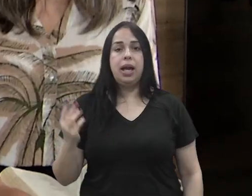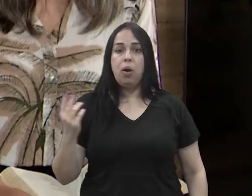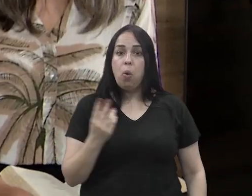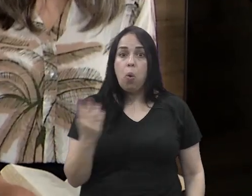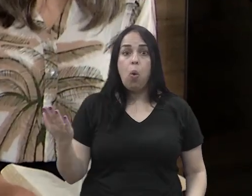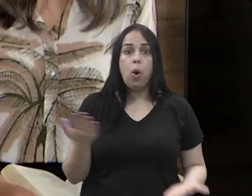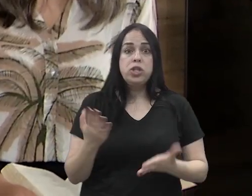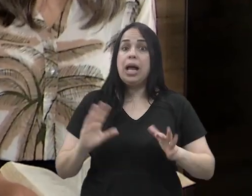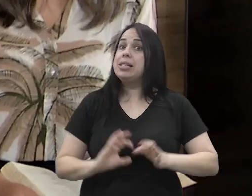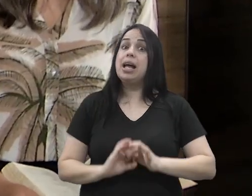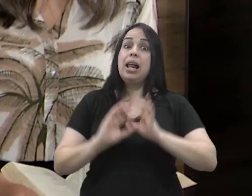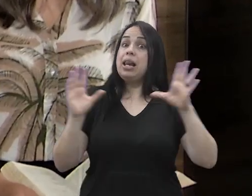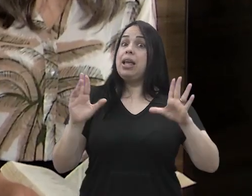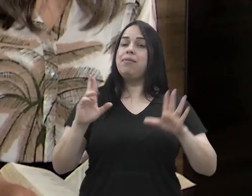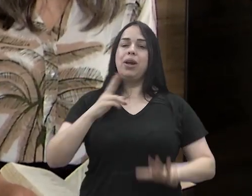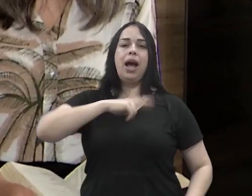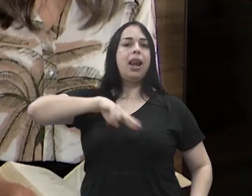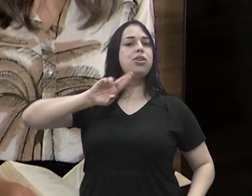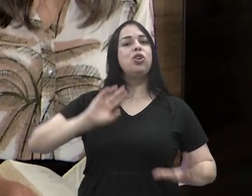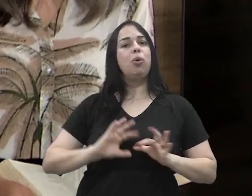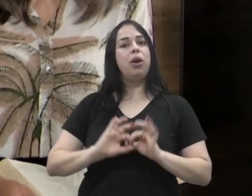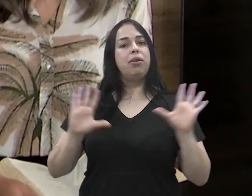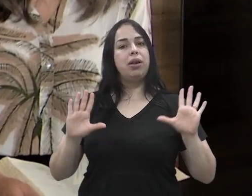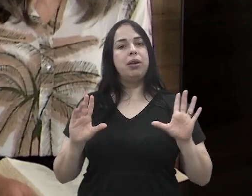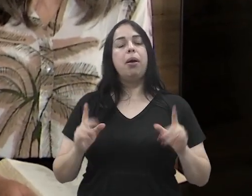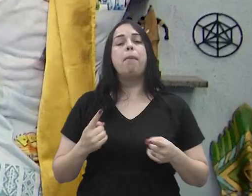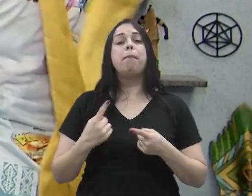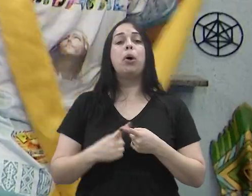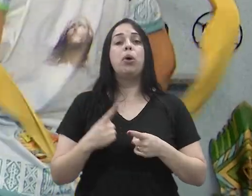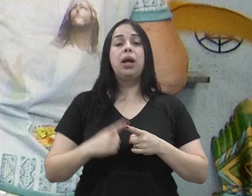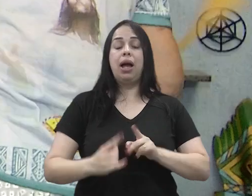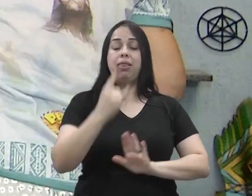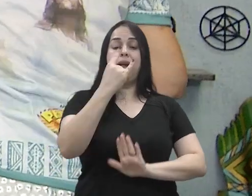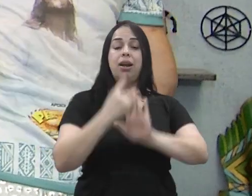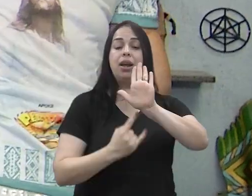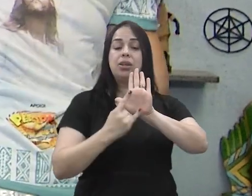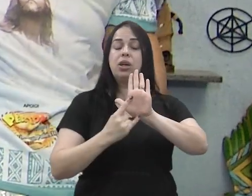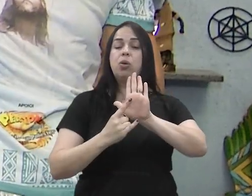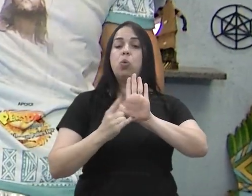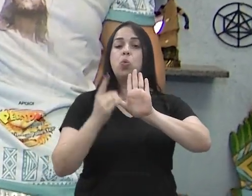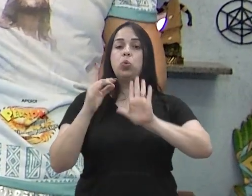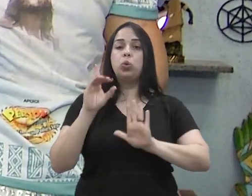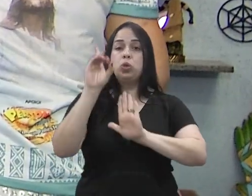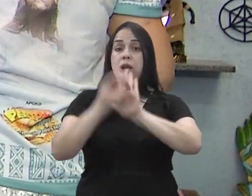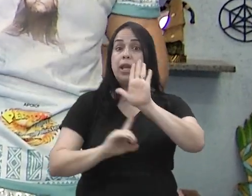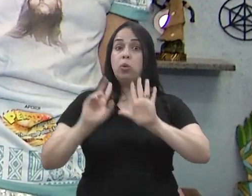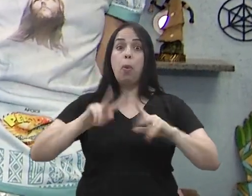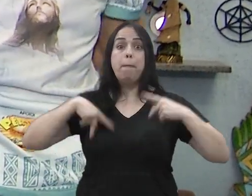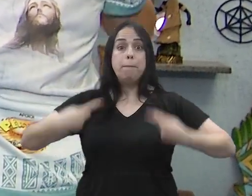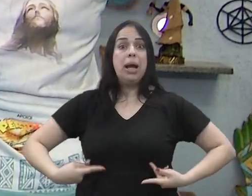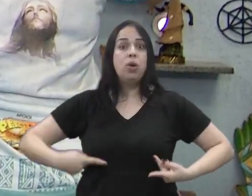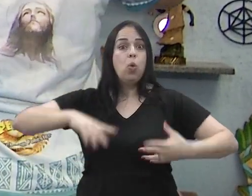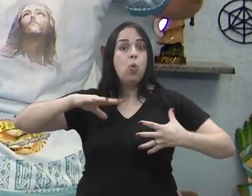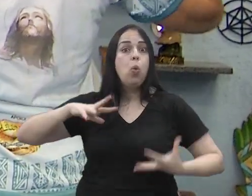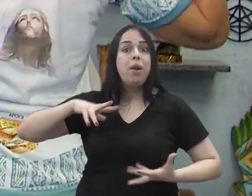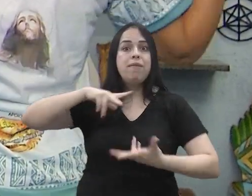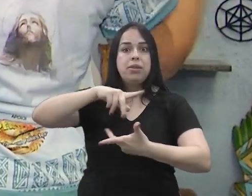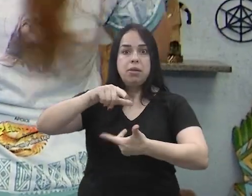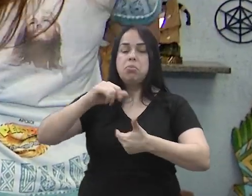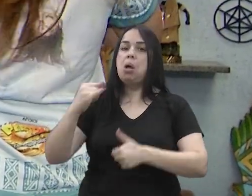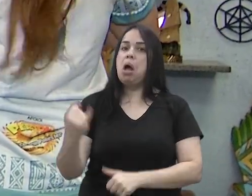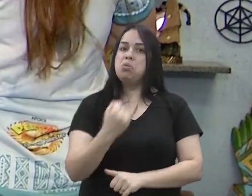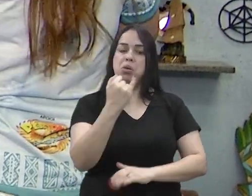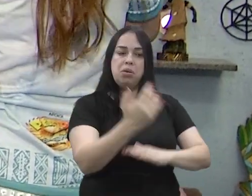elas podem praticar livremente a religião que escolheram, a Declaração Universal dos Direitos Humanos teve um importante